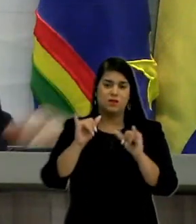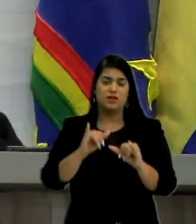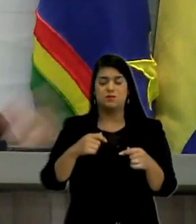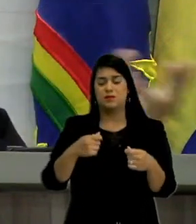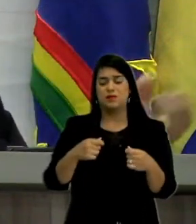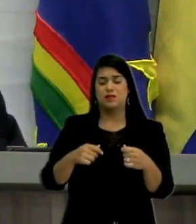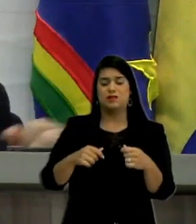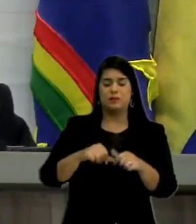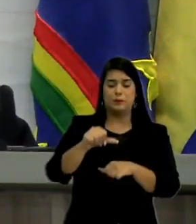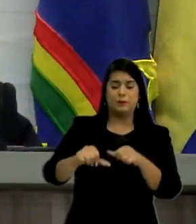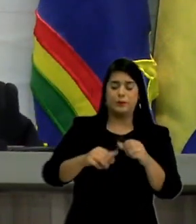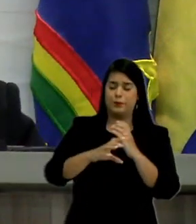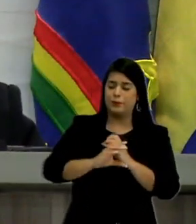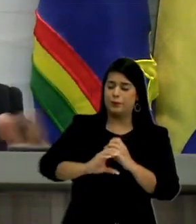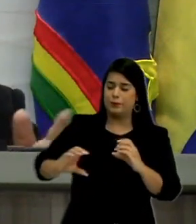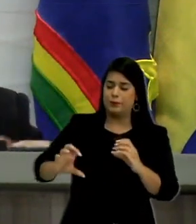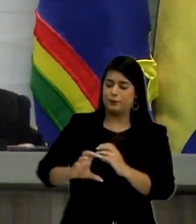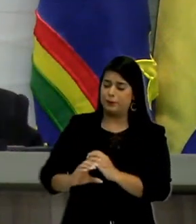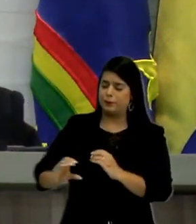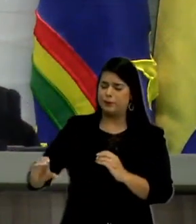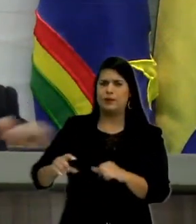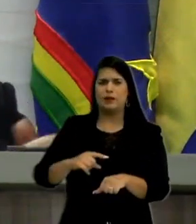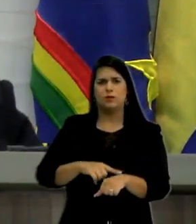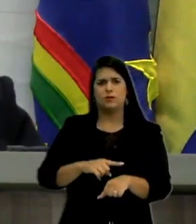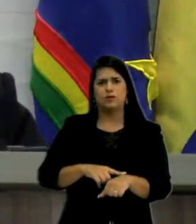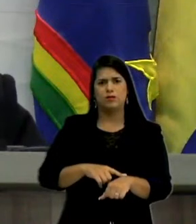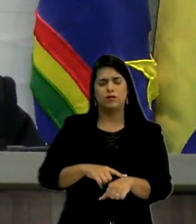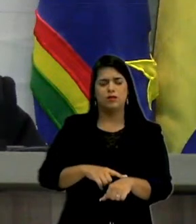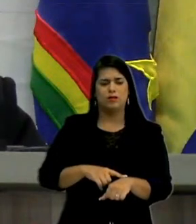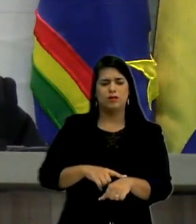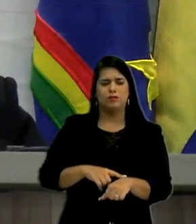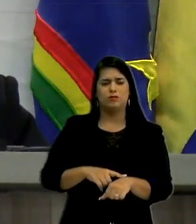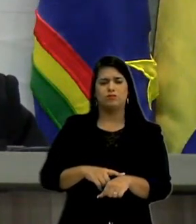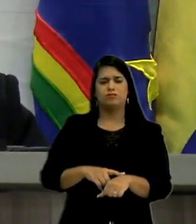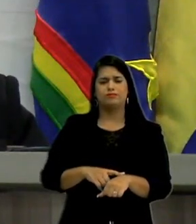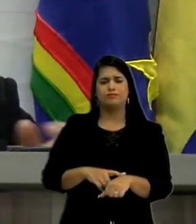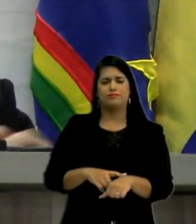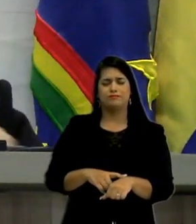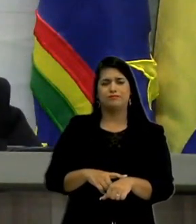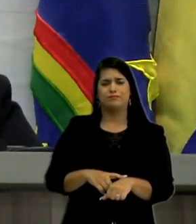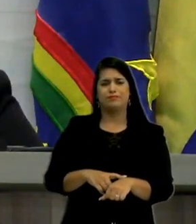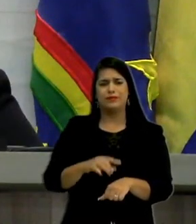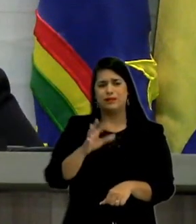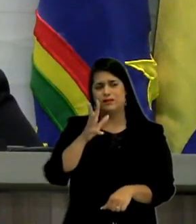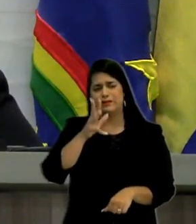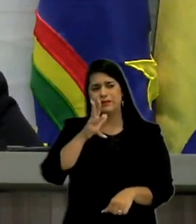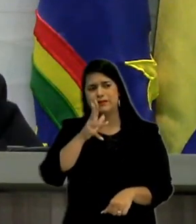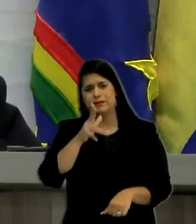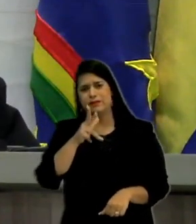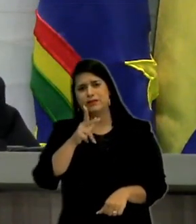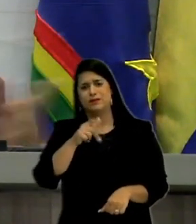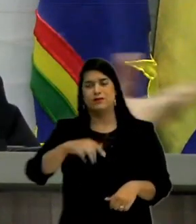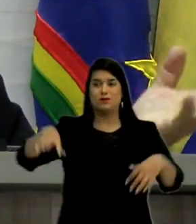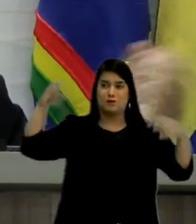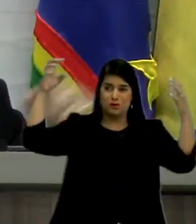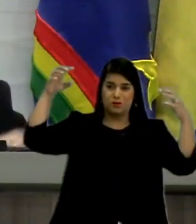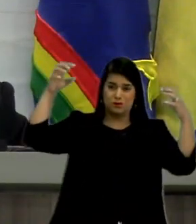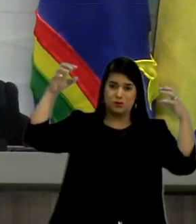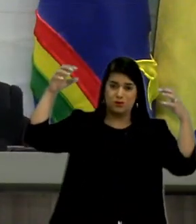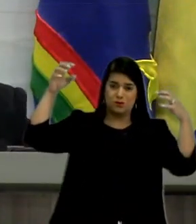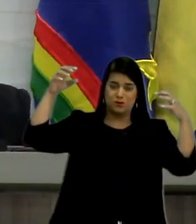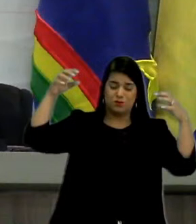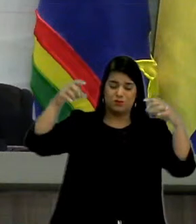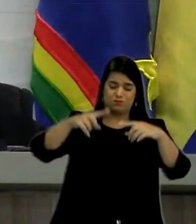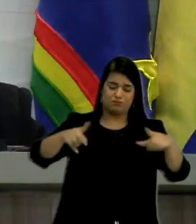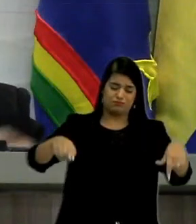tem que fazer isso, tem que fazer aquilo. O tempo passando, as pessoas sofrendo, juntando água quando chove, porque só Deus